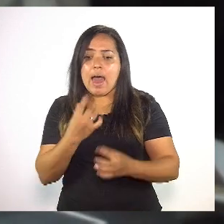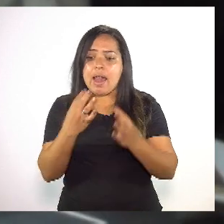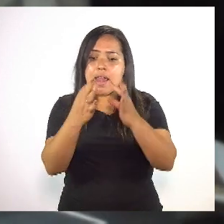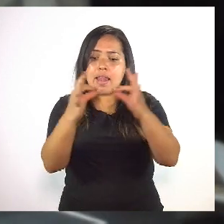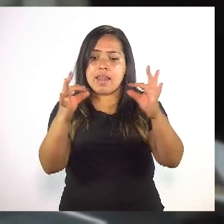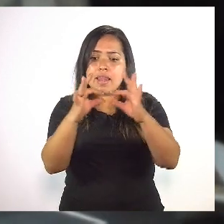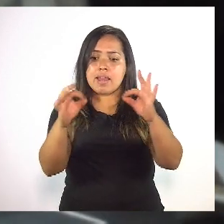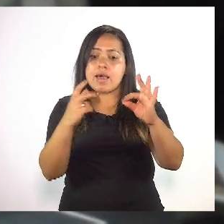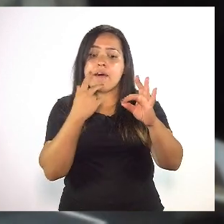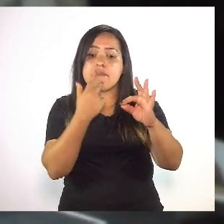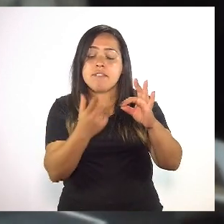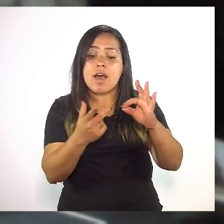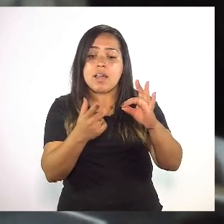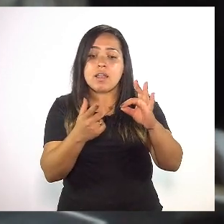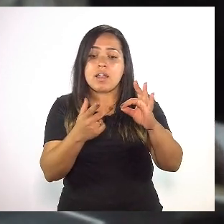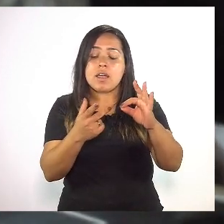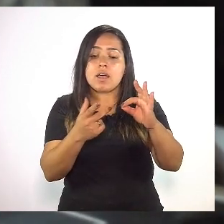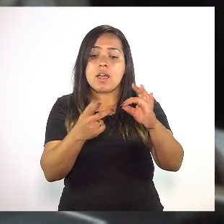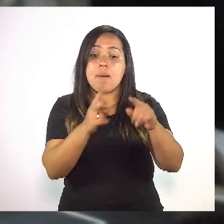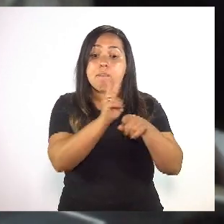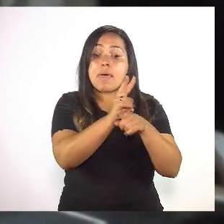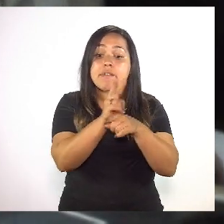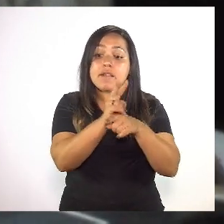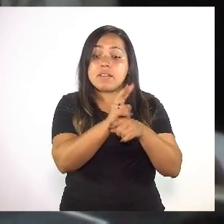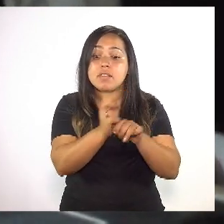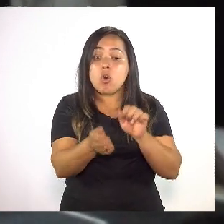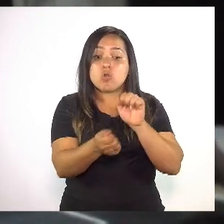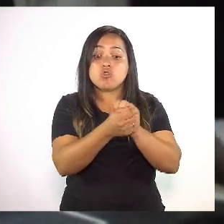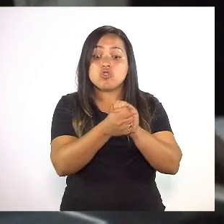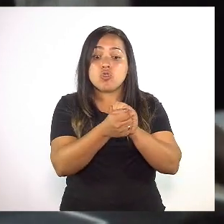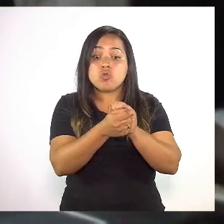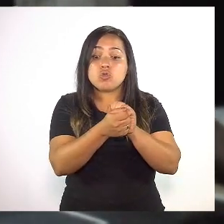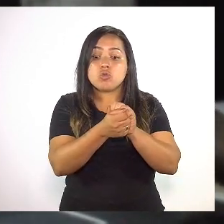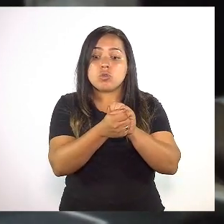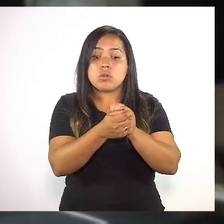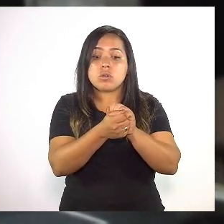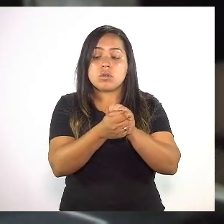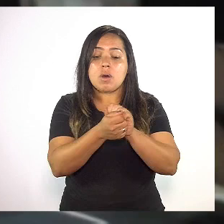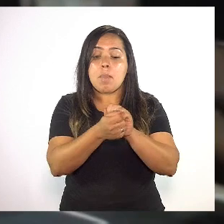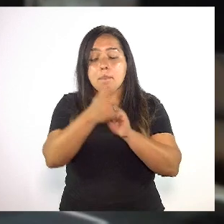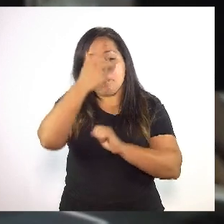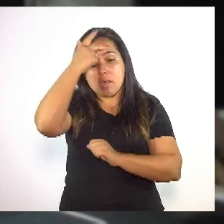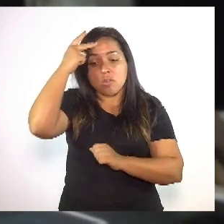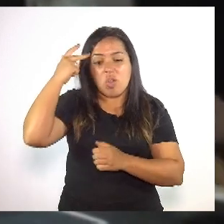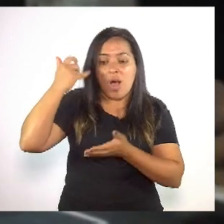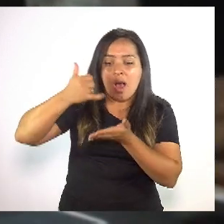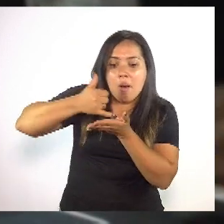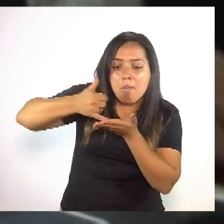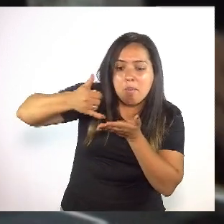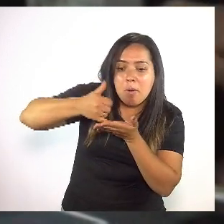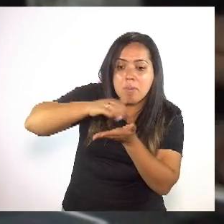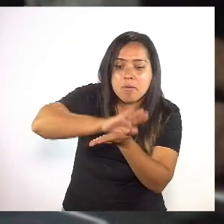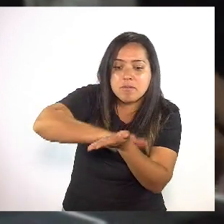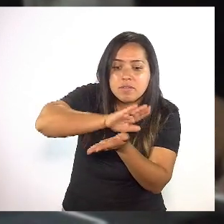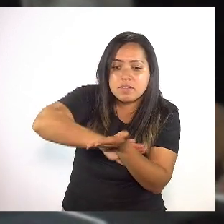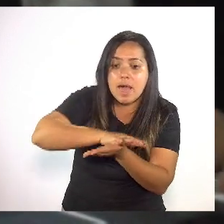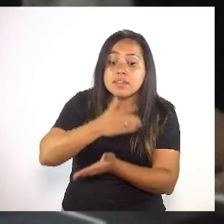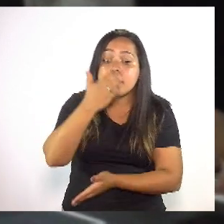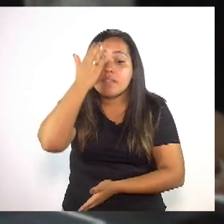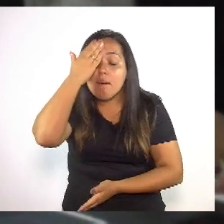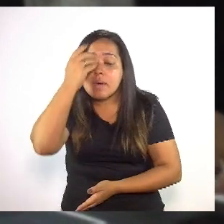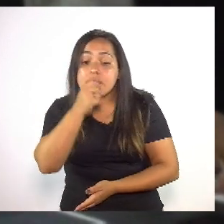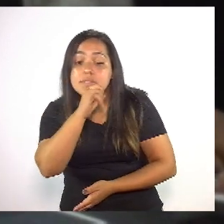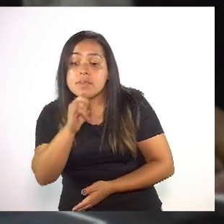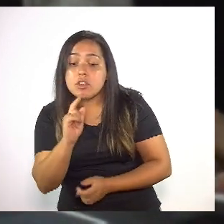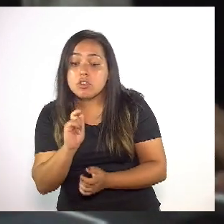com prevenção e recuperação de dependentes químicos. Então, fica difícil você aferir se o recurso está sendo aplicado de um lado ou de outro.